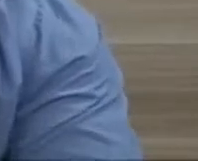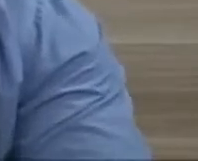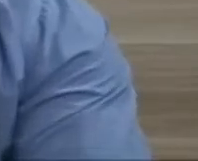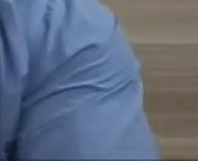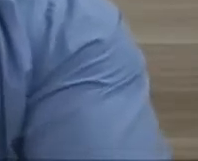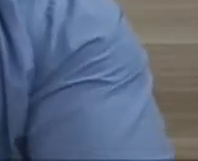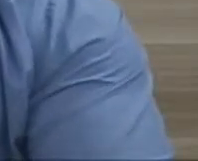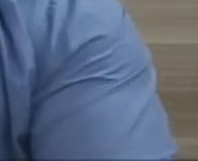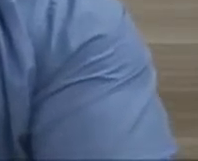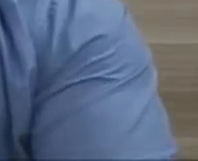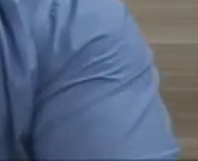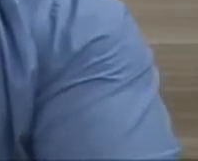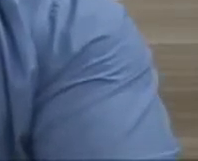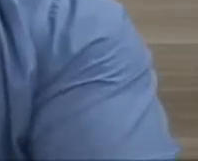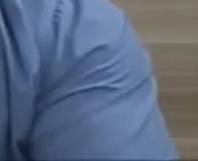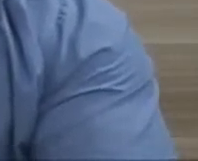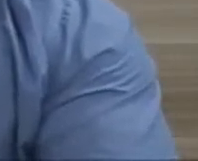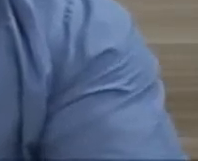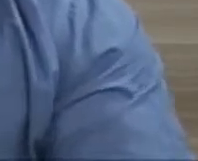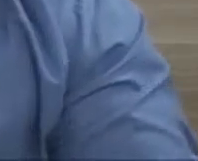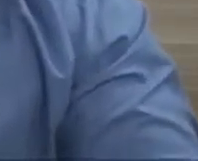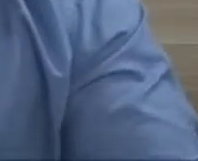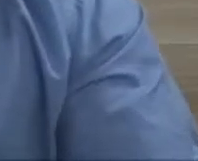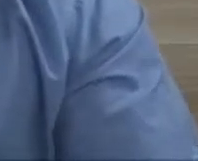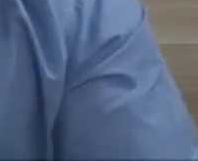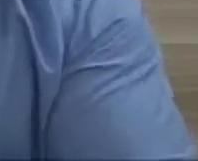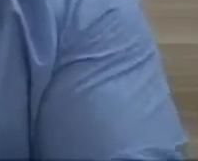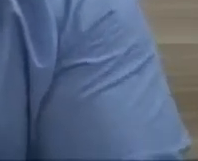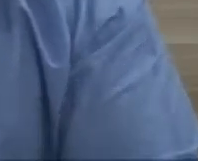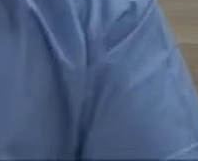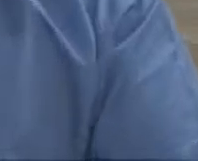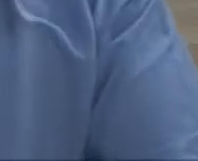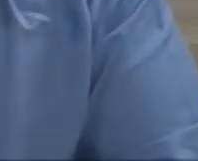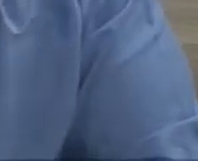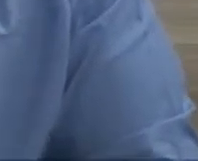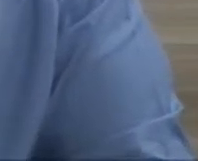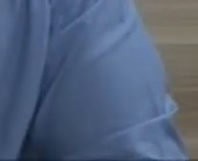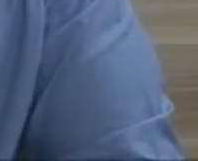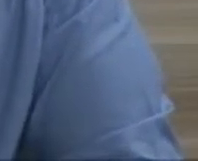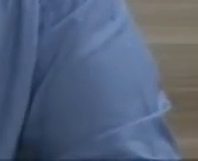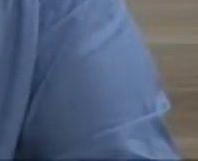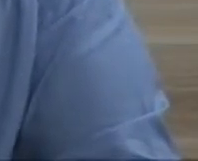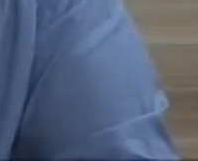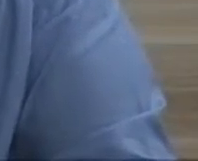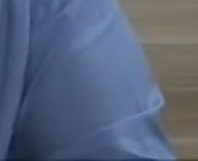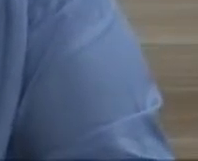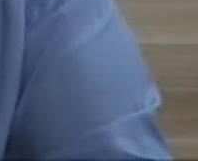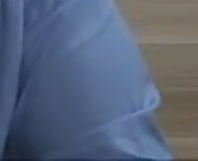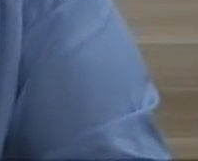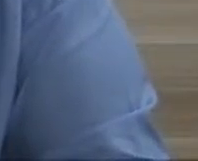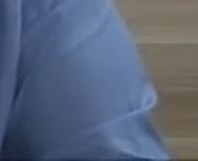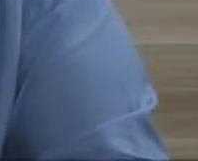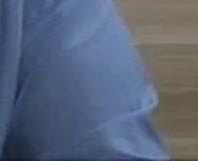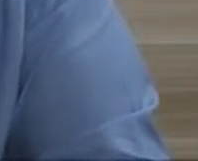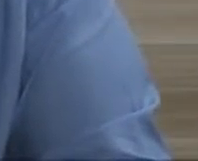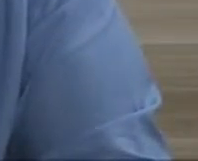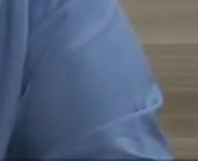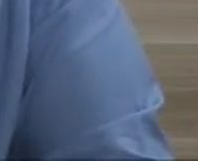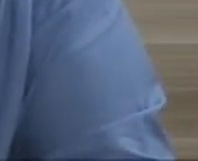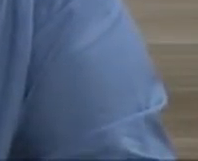falado no passado. Tivemos no ano passado, esse ano,